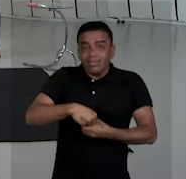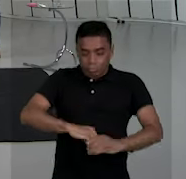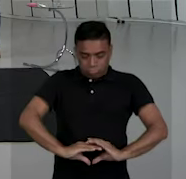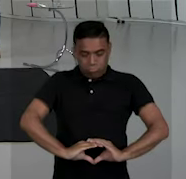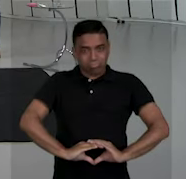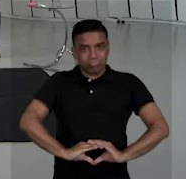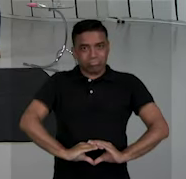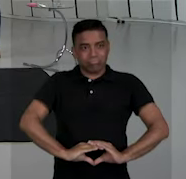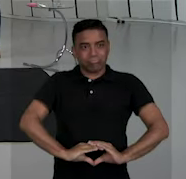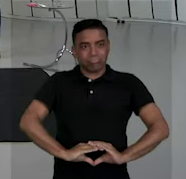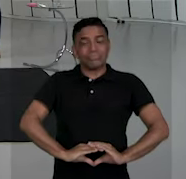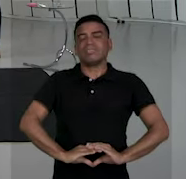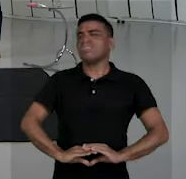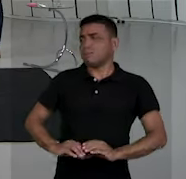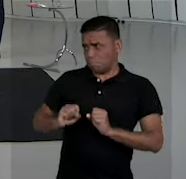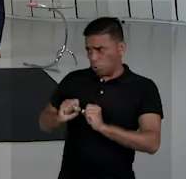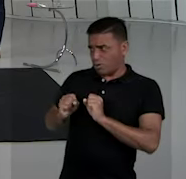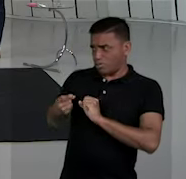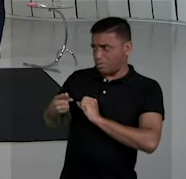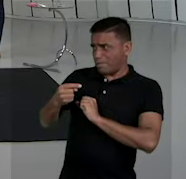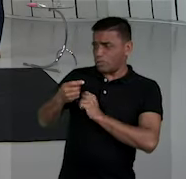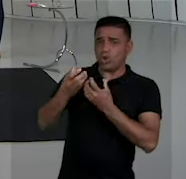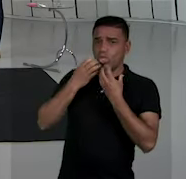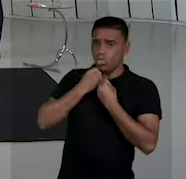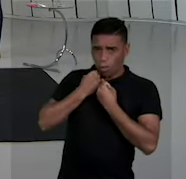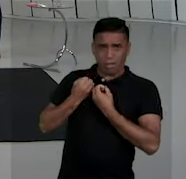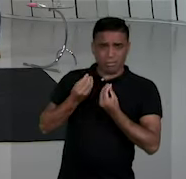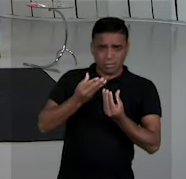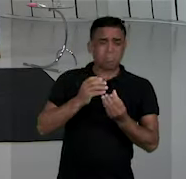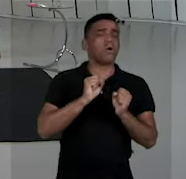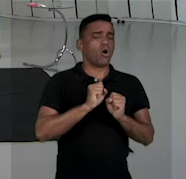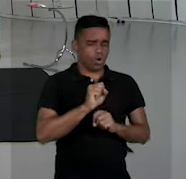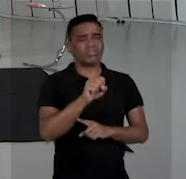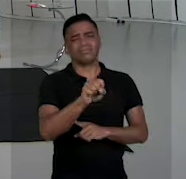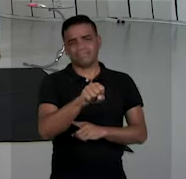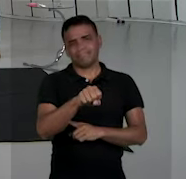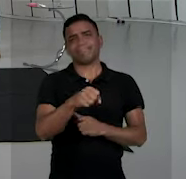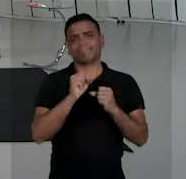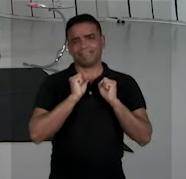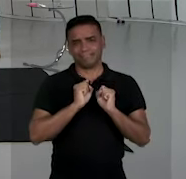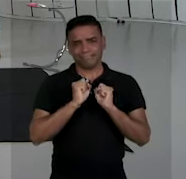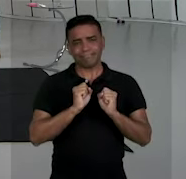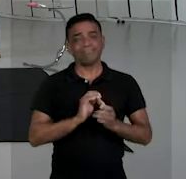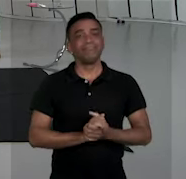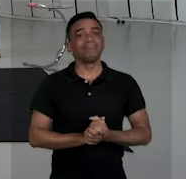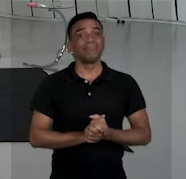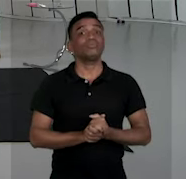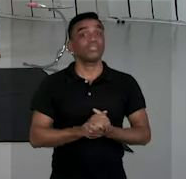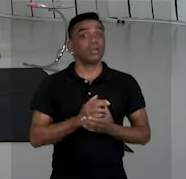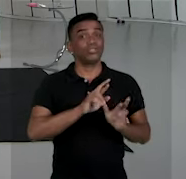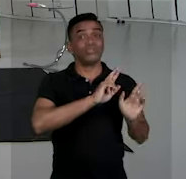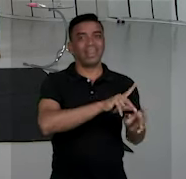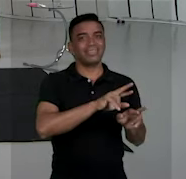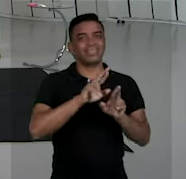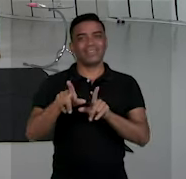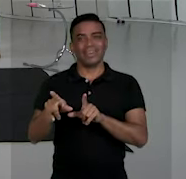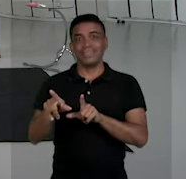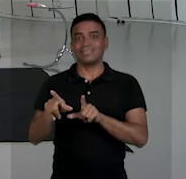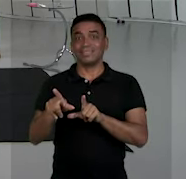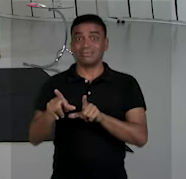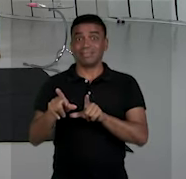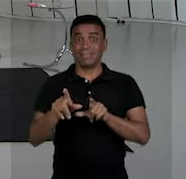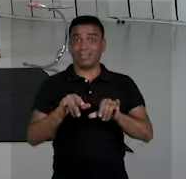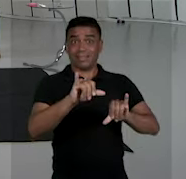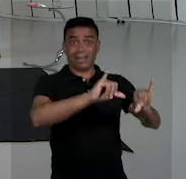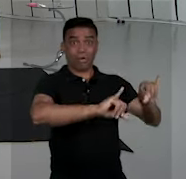ser um espermatozoide doador, né? Exatamente. Entendi. Exatamente. E aí pode ser feita essa é a diferença, né? Da fertilização in